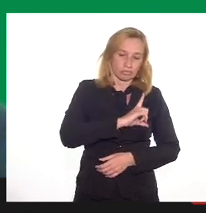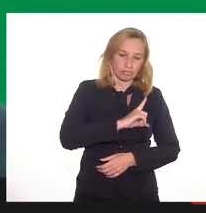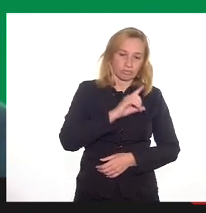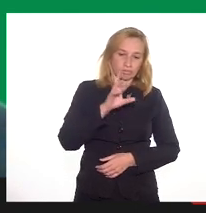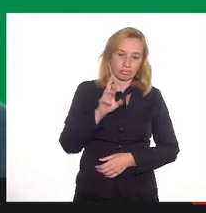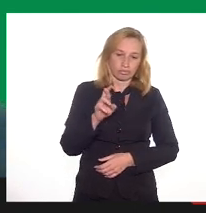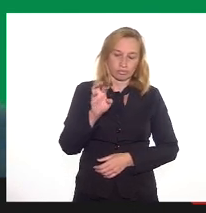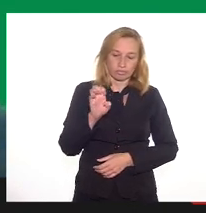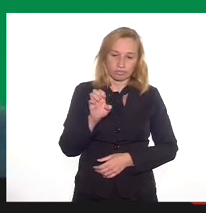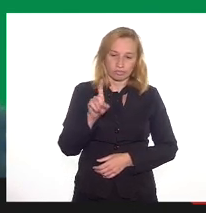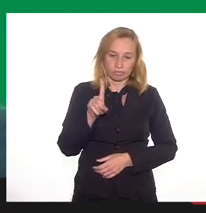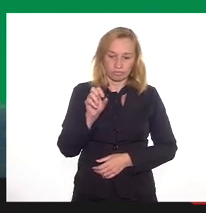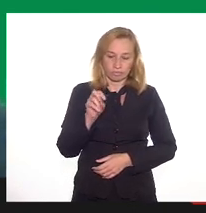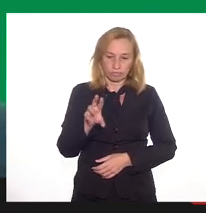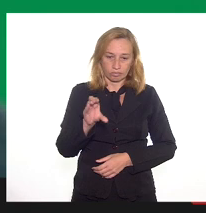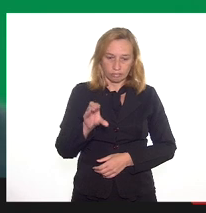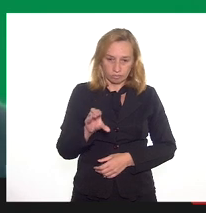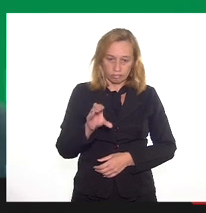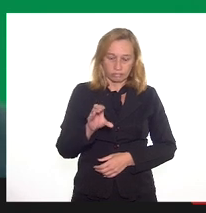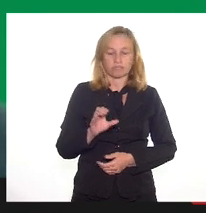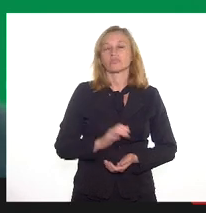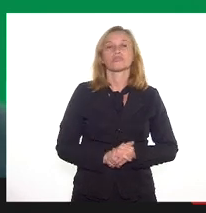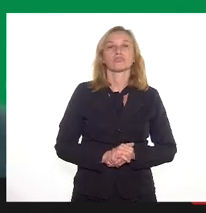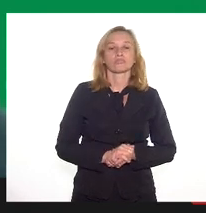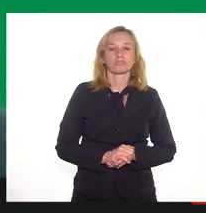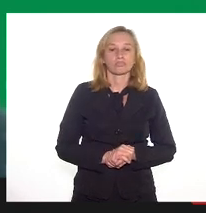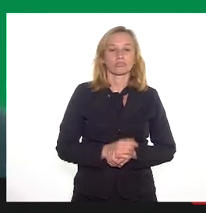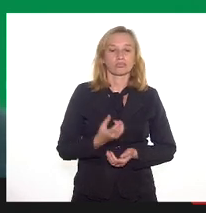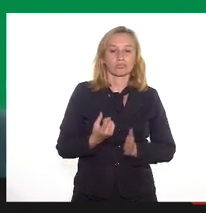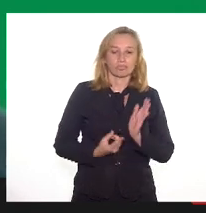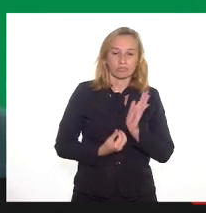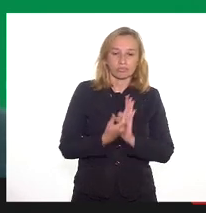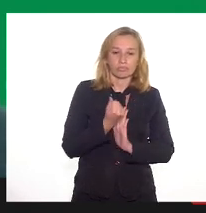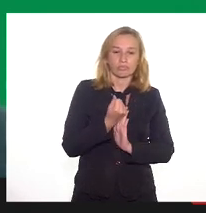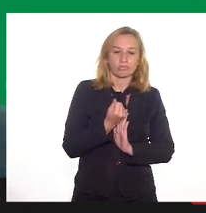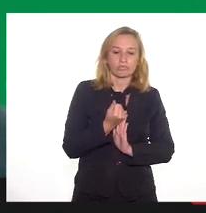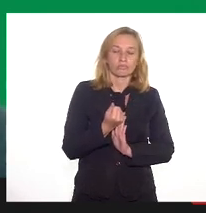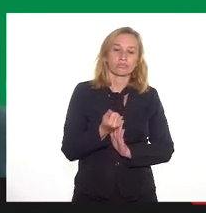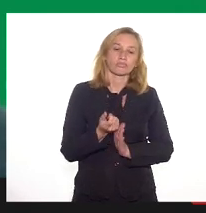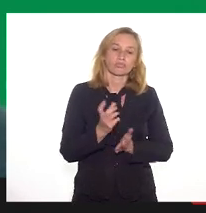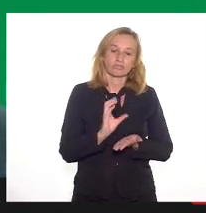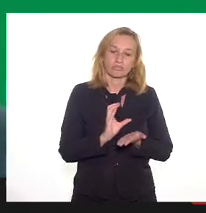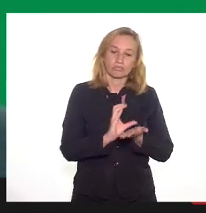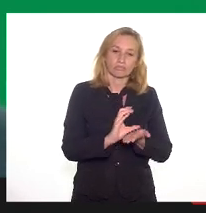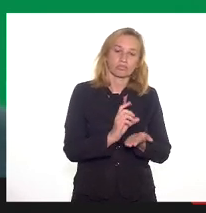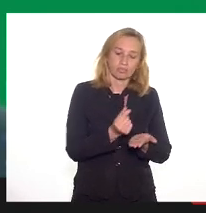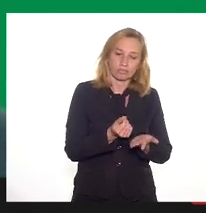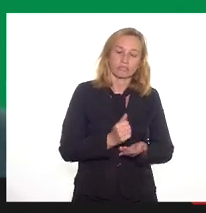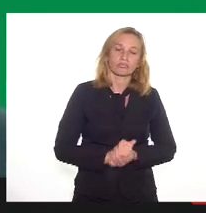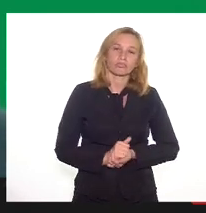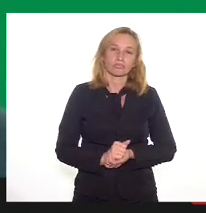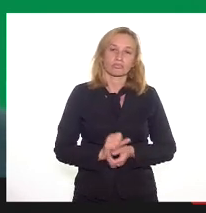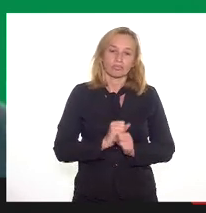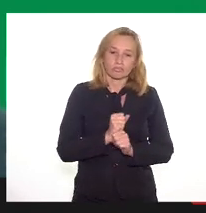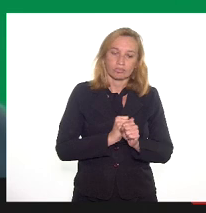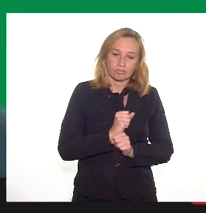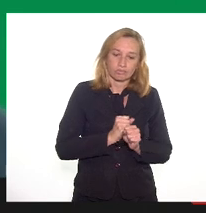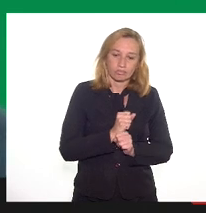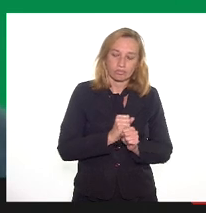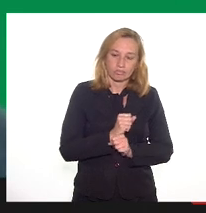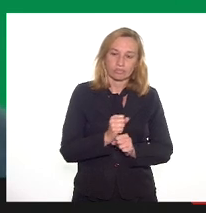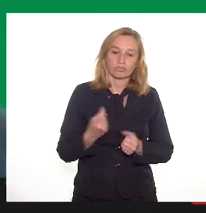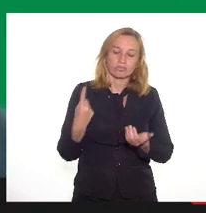vai ser uma das refinarias nas quais a gente vai investir muitos recursos pelos próximos anos, né? A gente tem